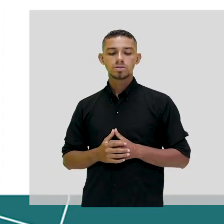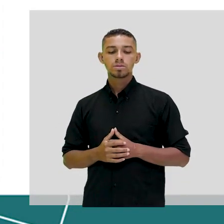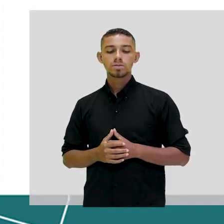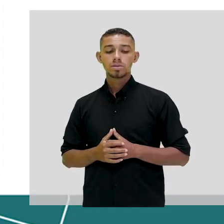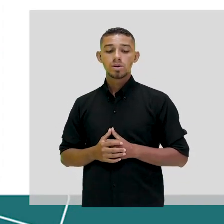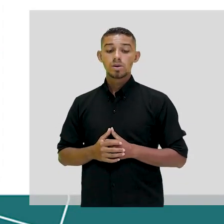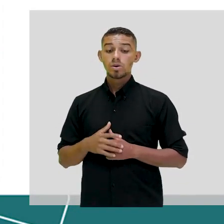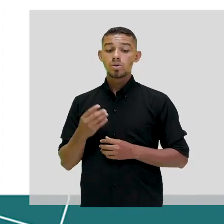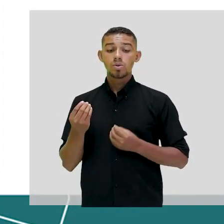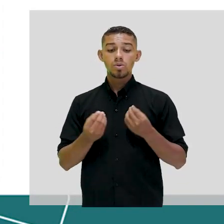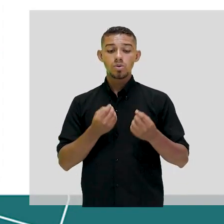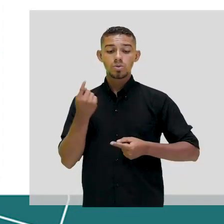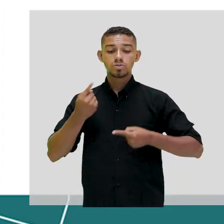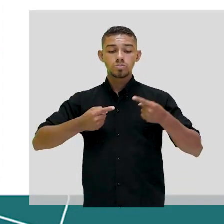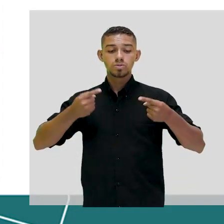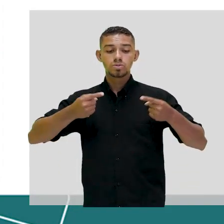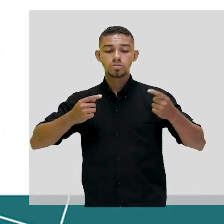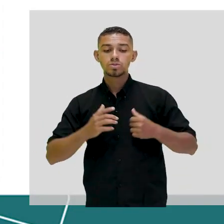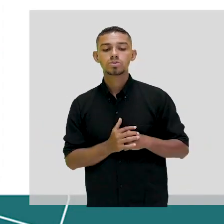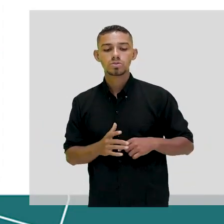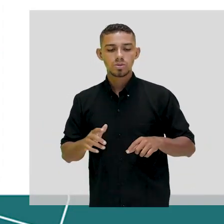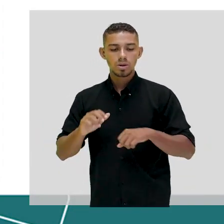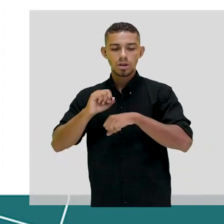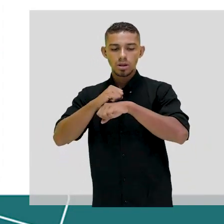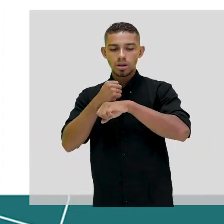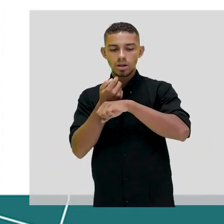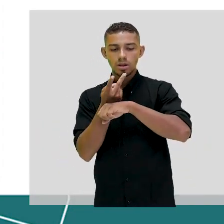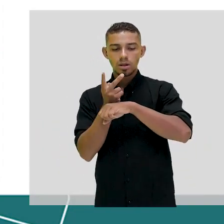Formas de disputa. O breakdance prevê